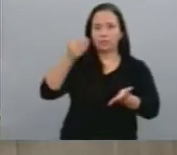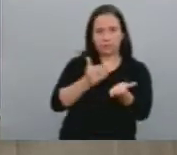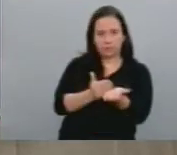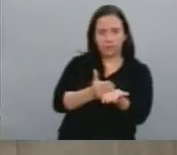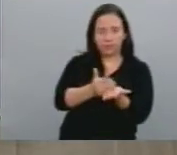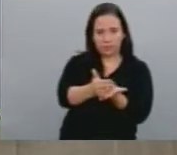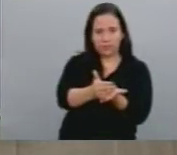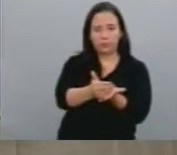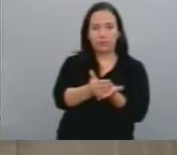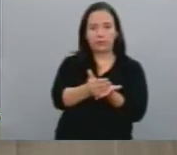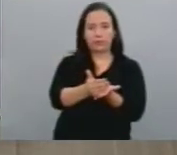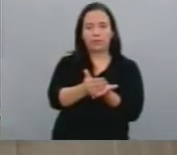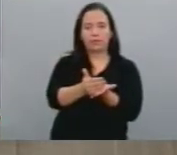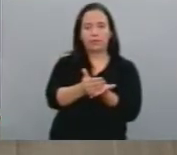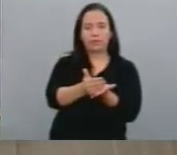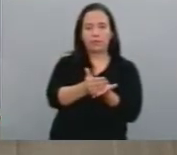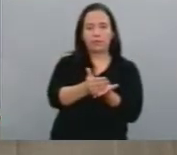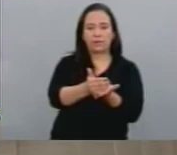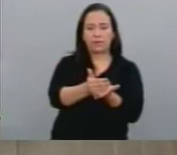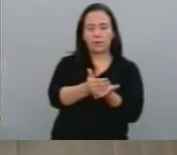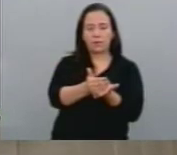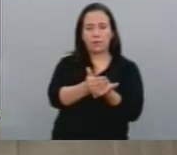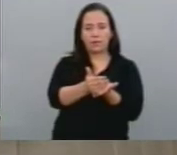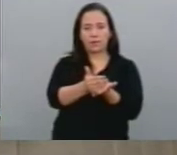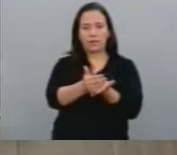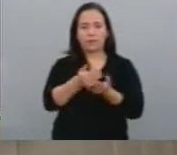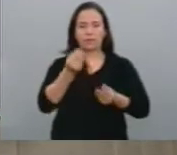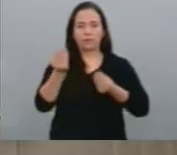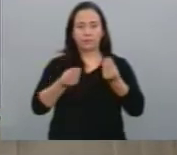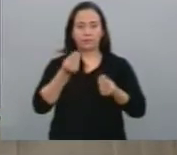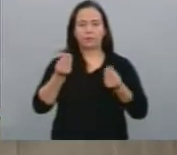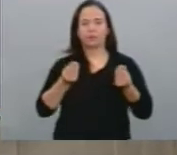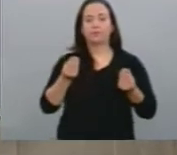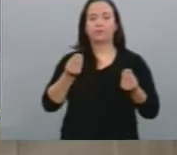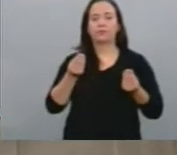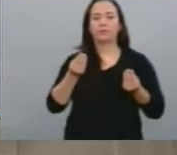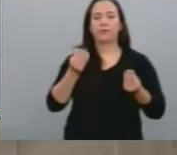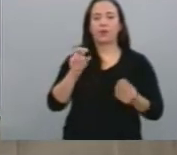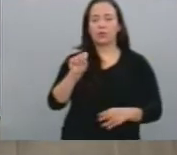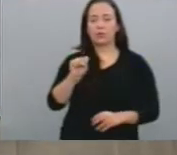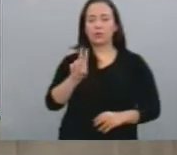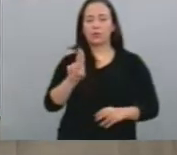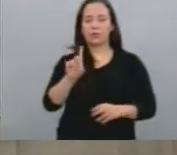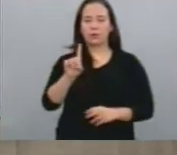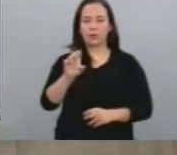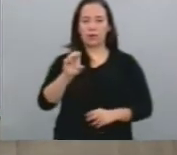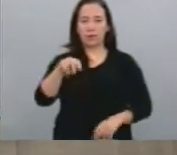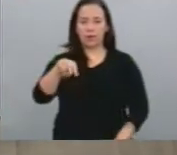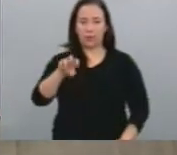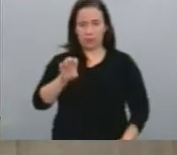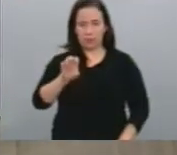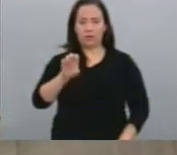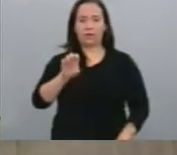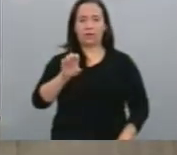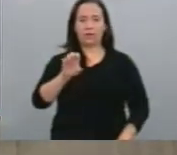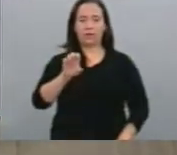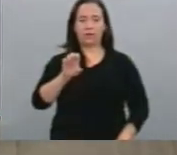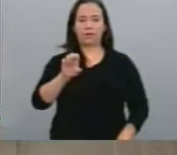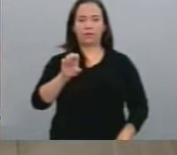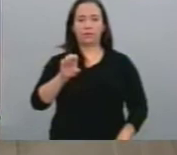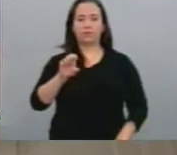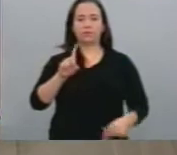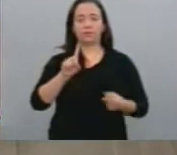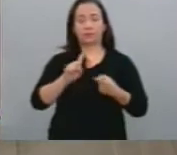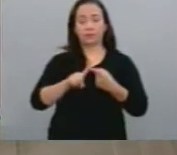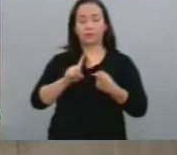assim, desvirtuando a ideia de Celso Furtado em relação à Sudene, em que se locupletaram, inclusive